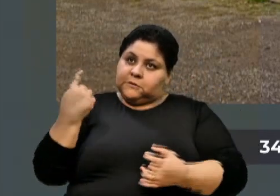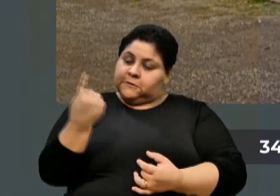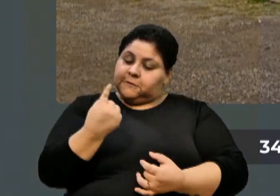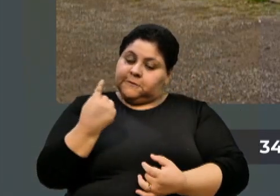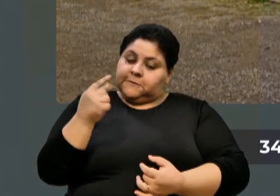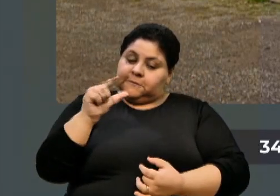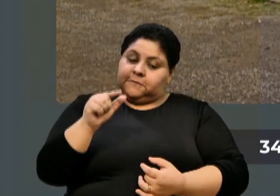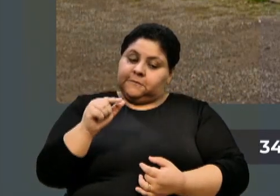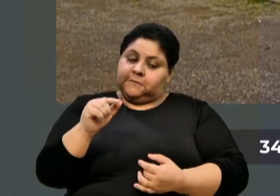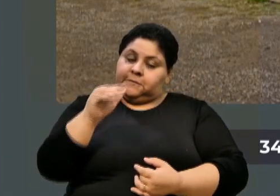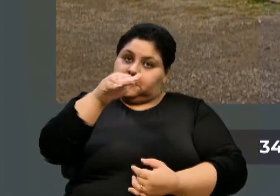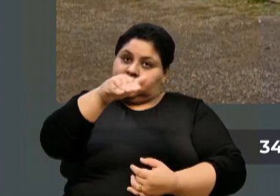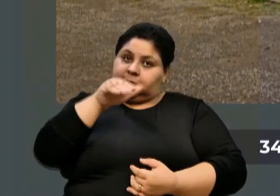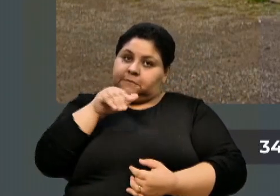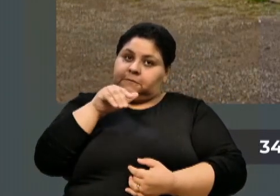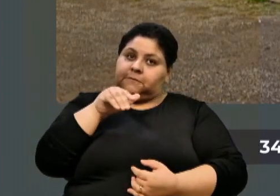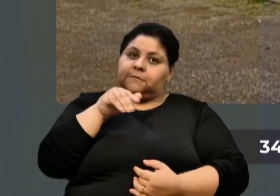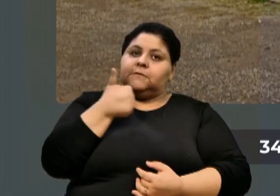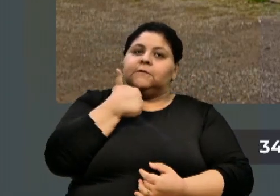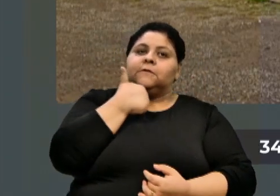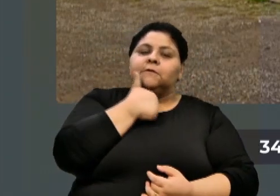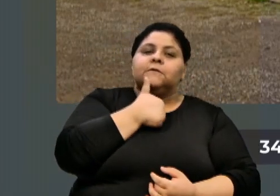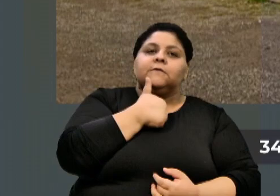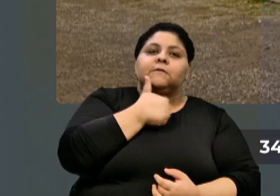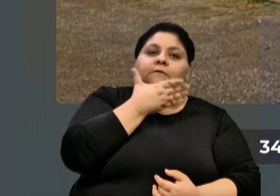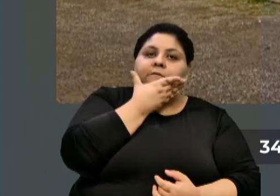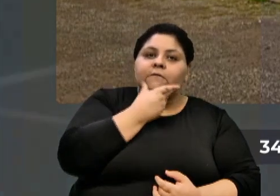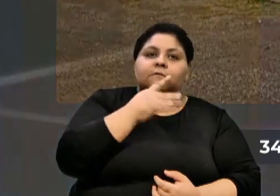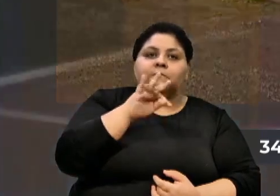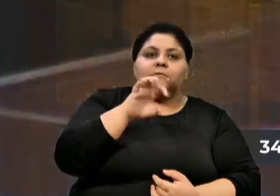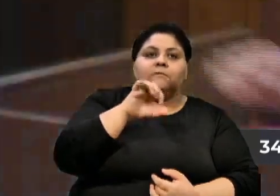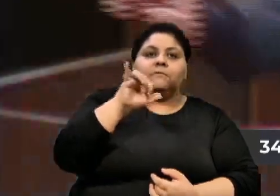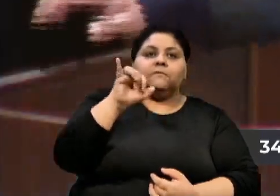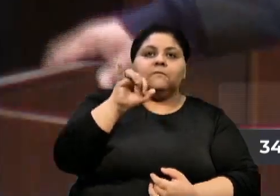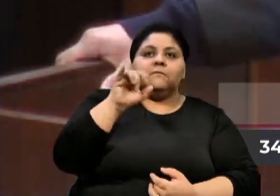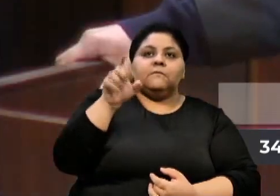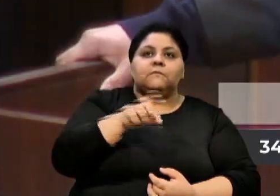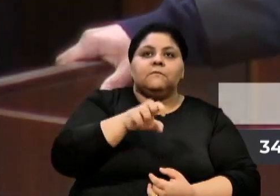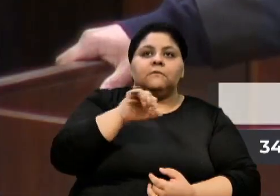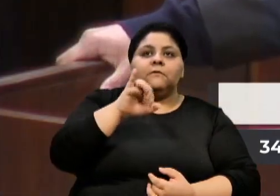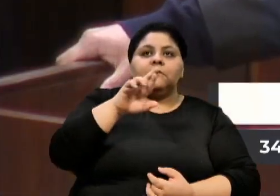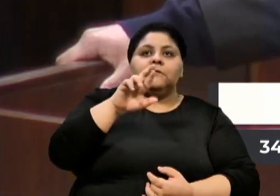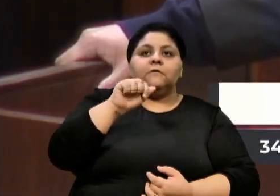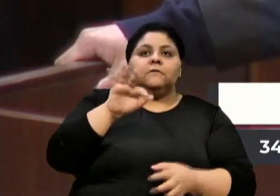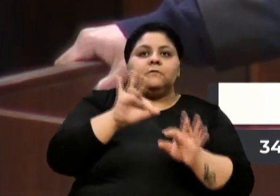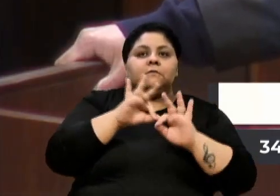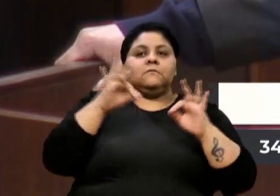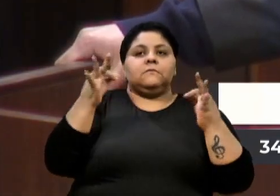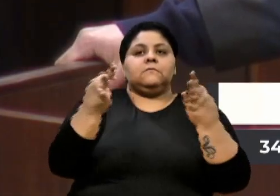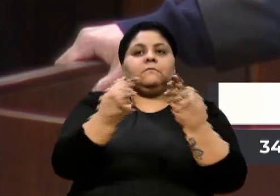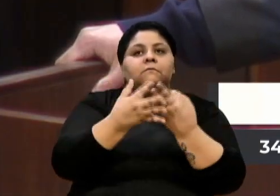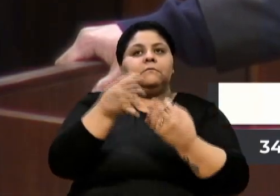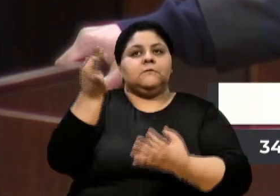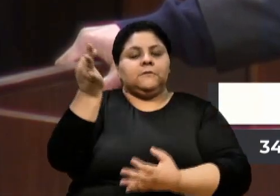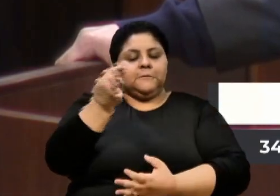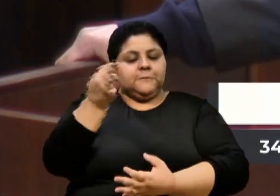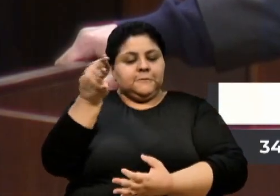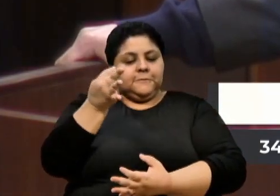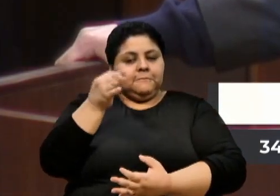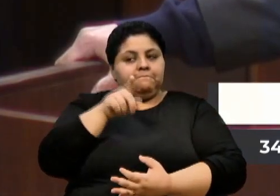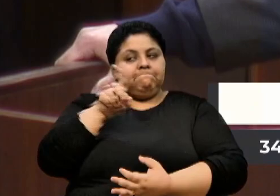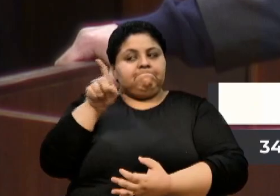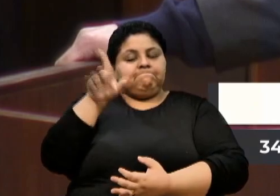o senhor Teixeira, uma família maravilhosa daquela região, o seu João Bosco, o seu Pedro, que também entraram